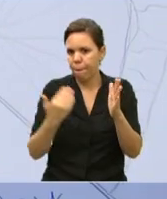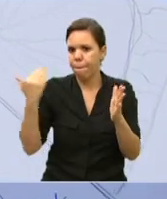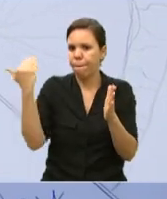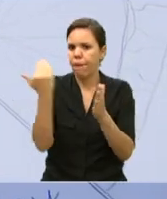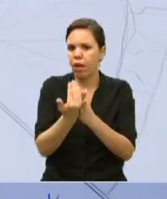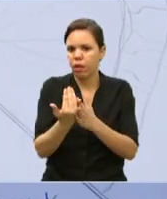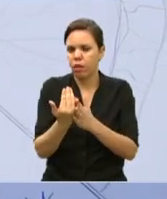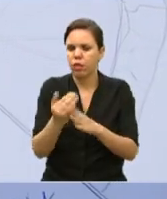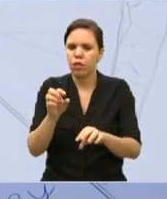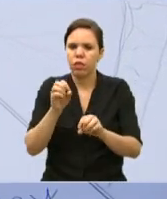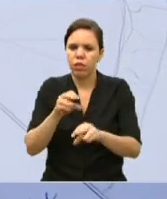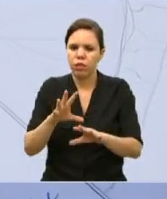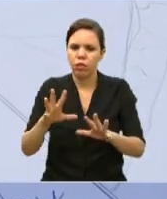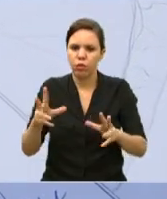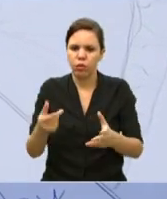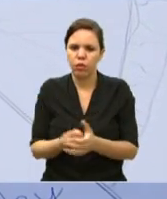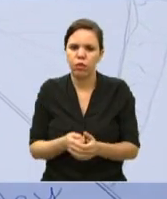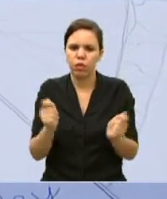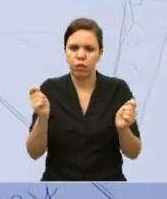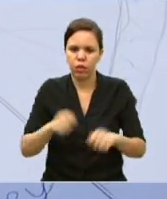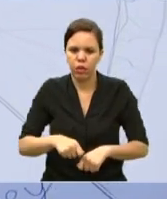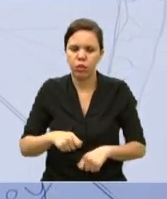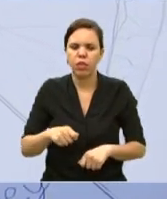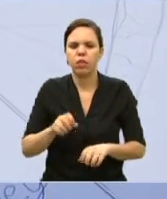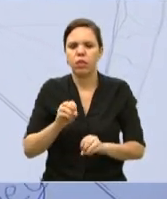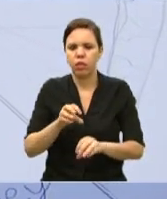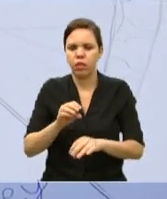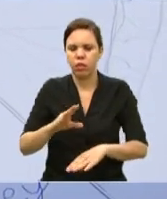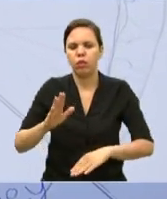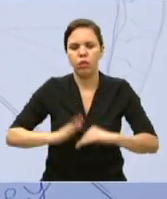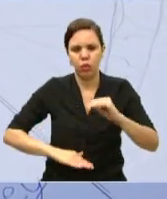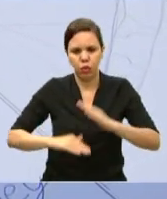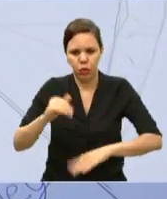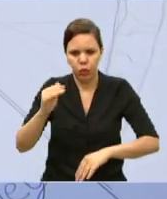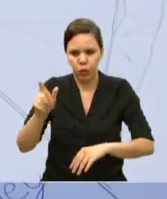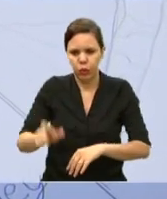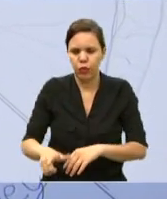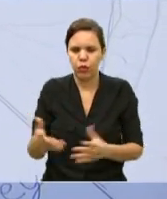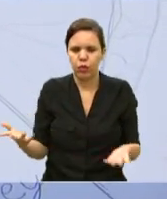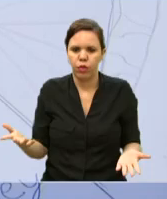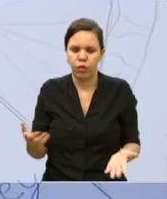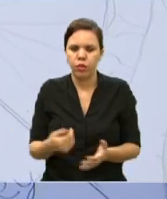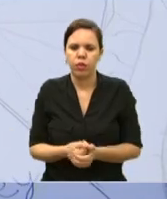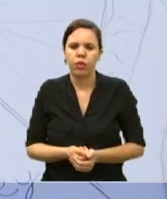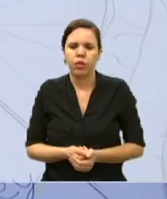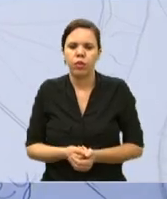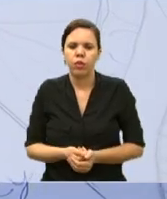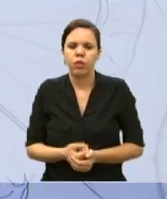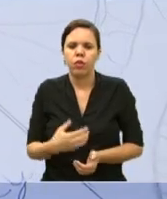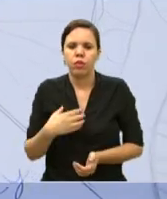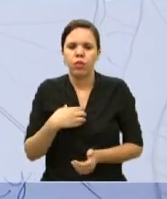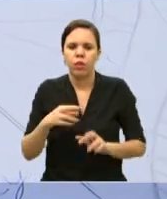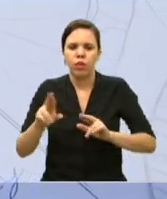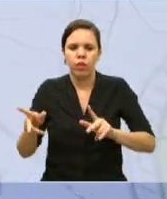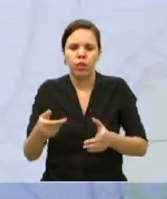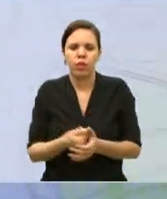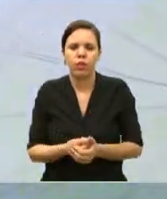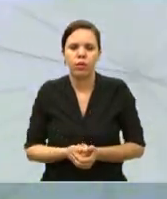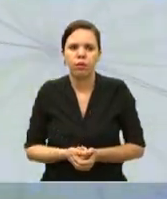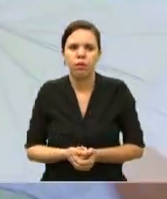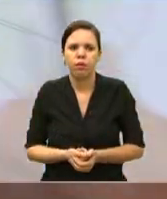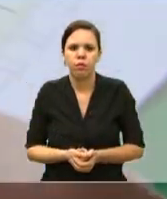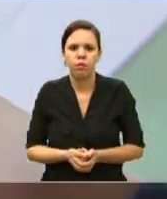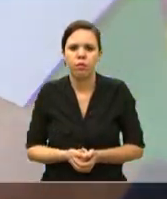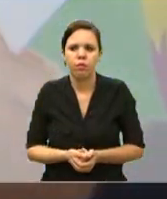Porque ele... do 6º ao 9º ano e depois no ensino médio, bem direcionado, né? Então, o gosto pela